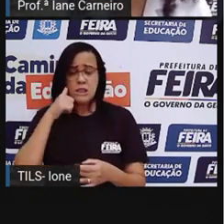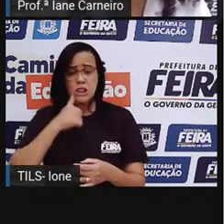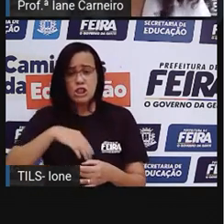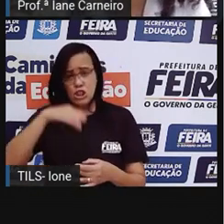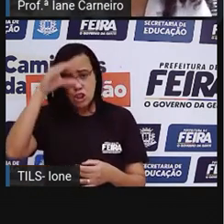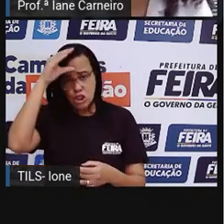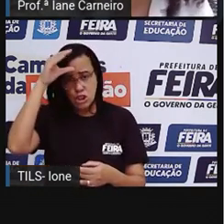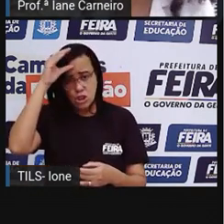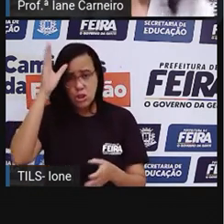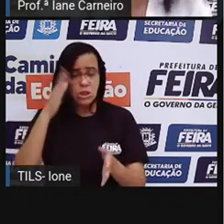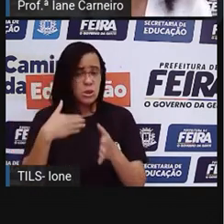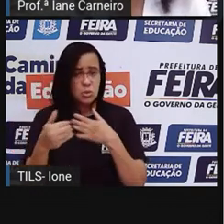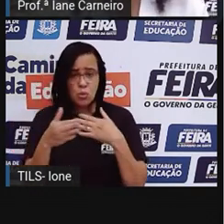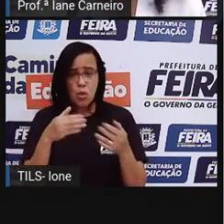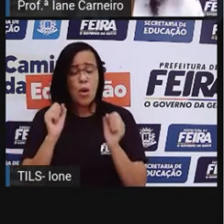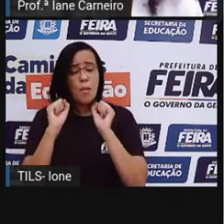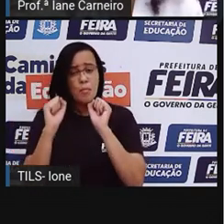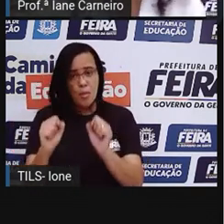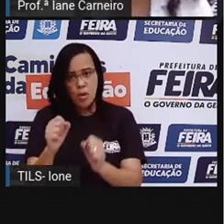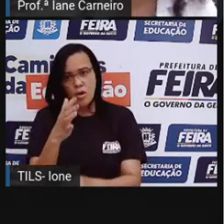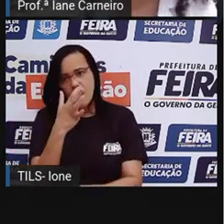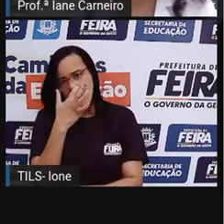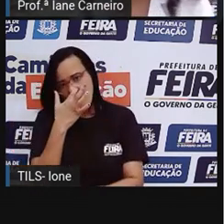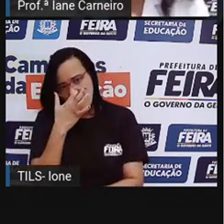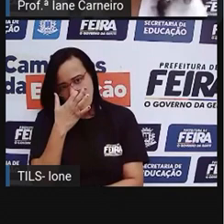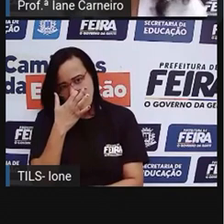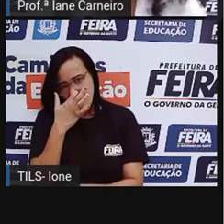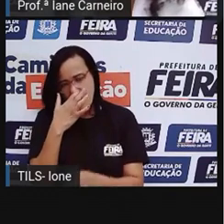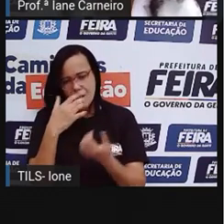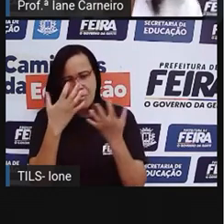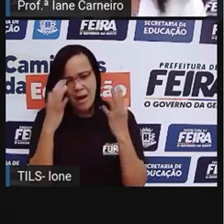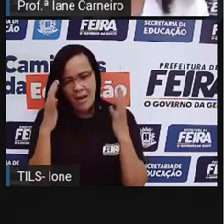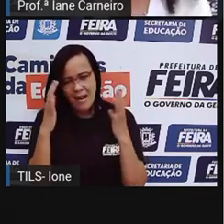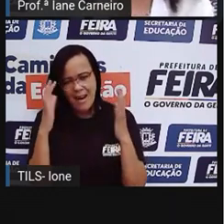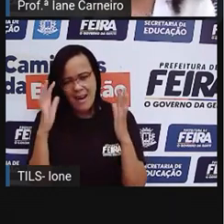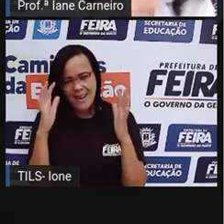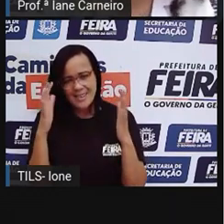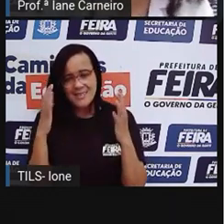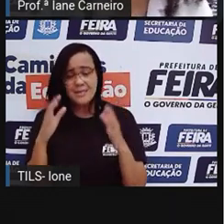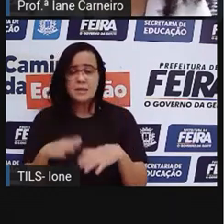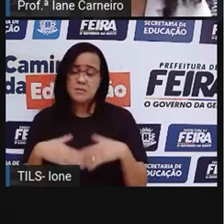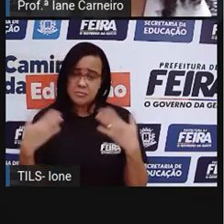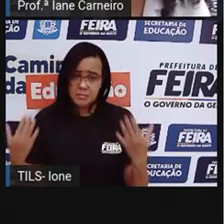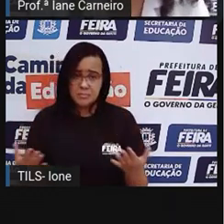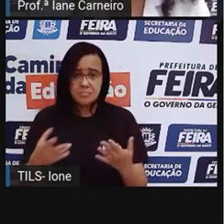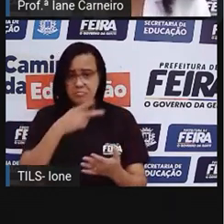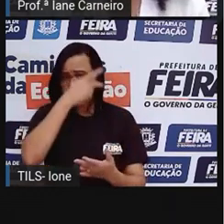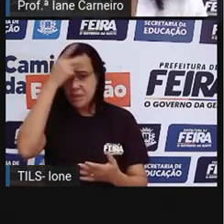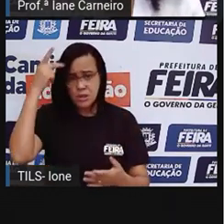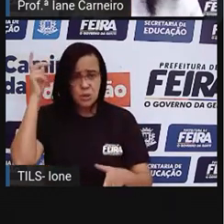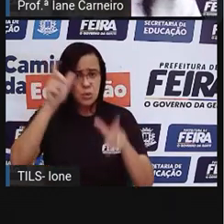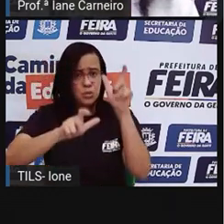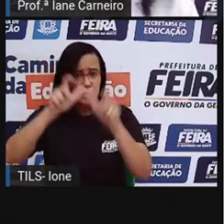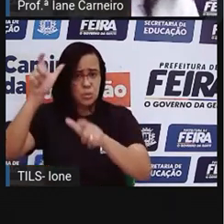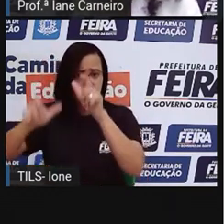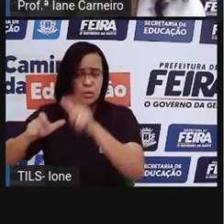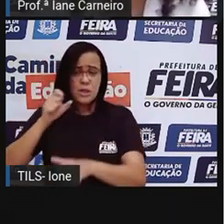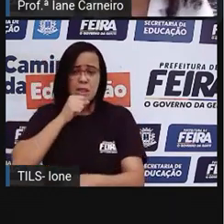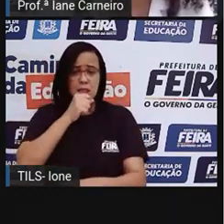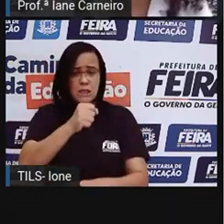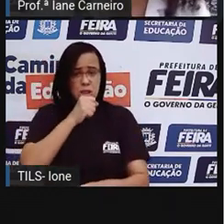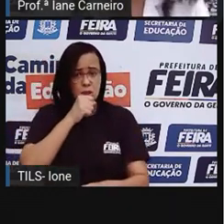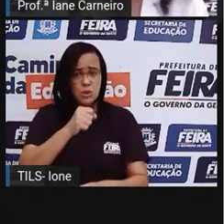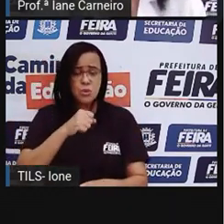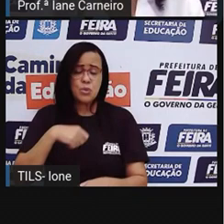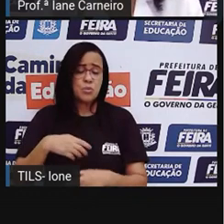muita admiração por elas. Ou você pode admirar um presidente, um prefeito, pode admirar um cantor, né? Um ator, uma atriz,